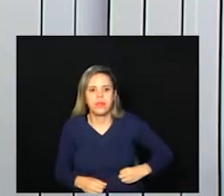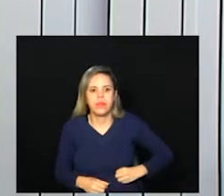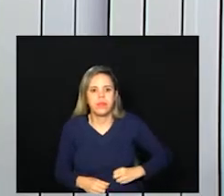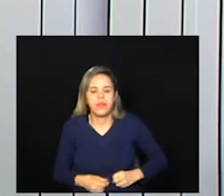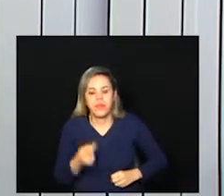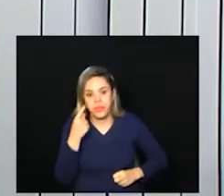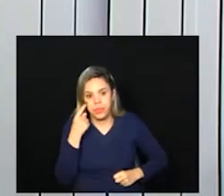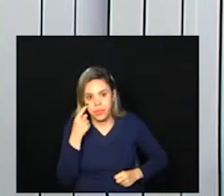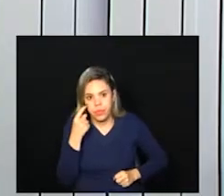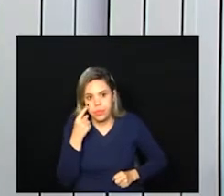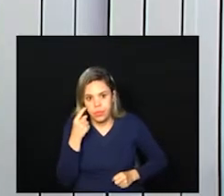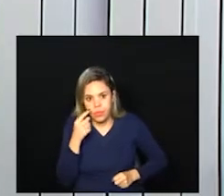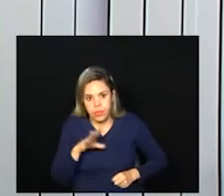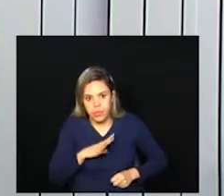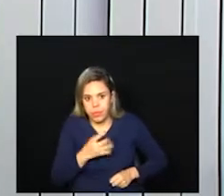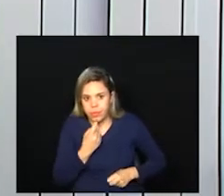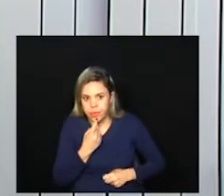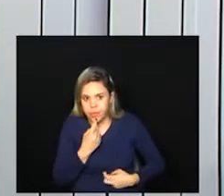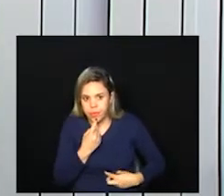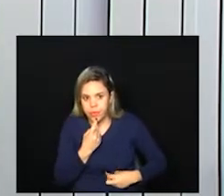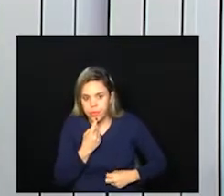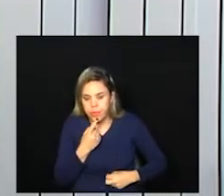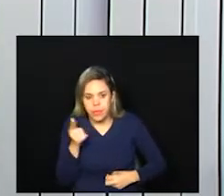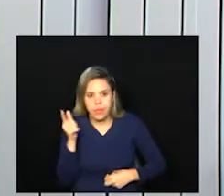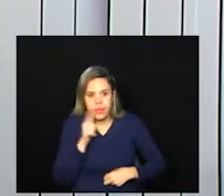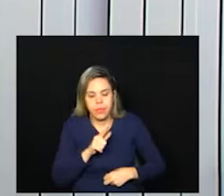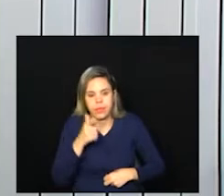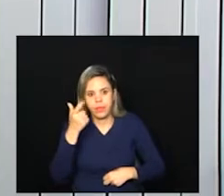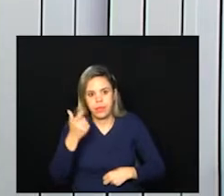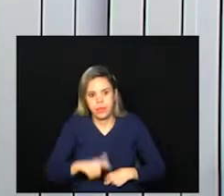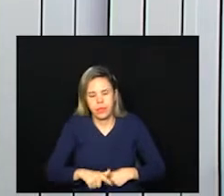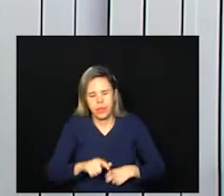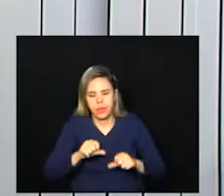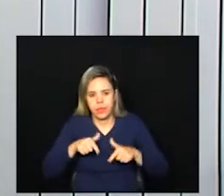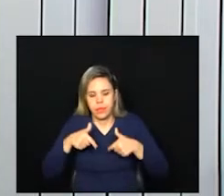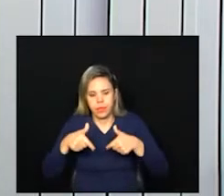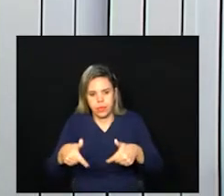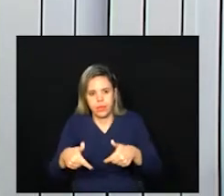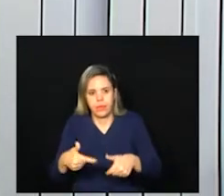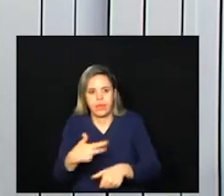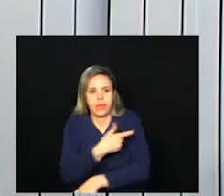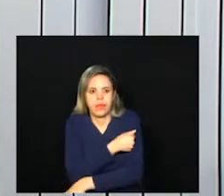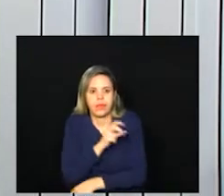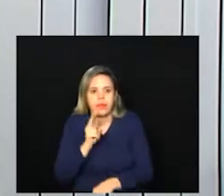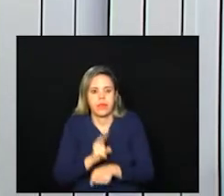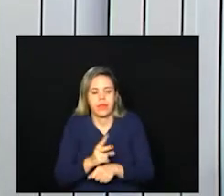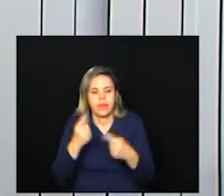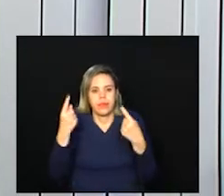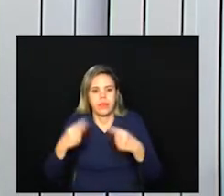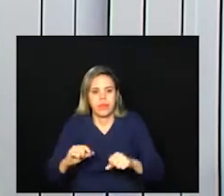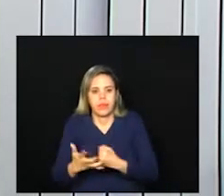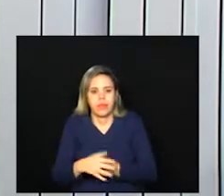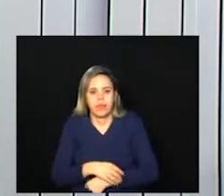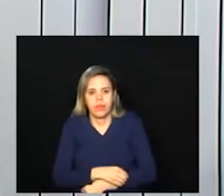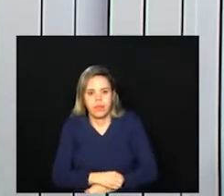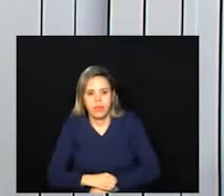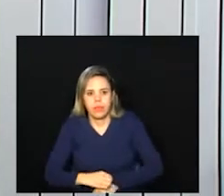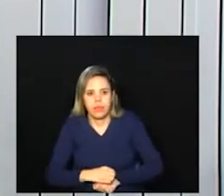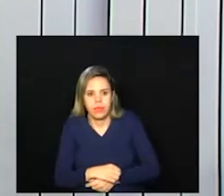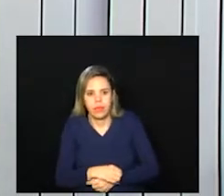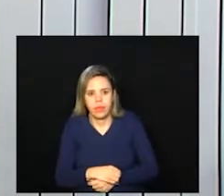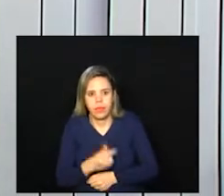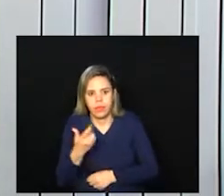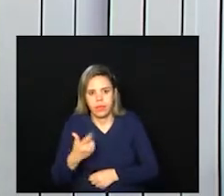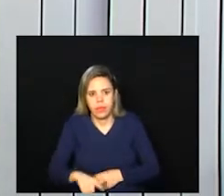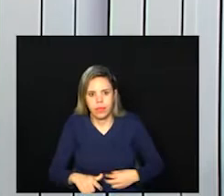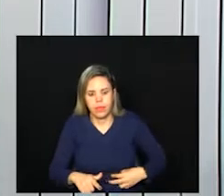E olha só, hein? A cidade de Campinas ganhou mais um reforço na imunização contra a Covid-19. Mais